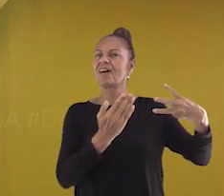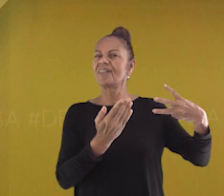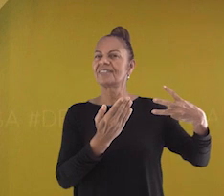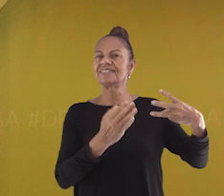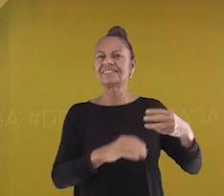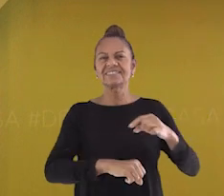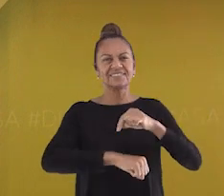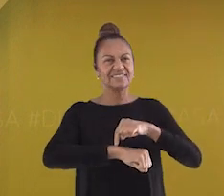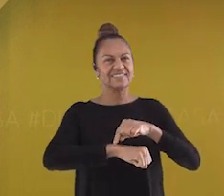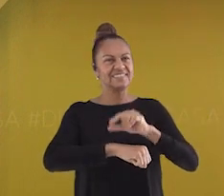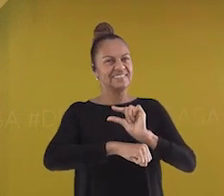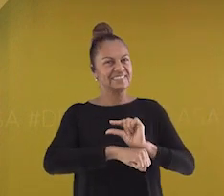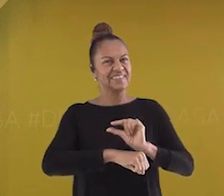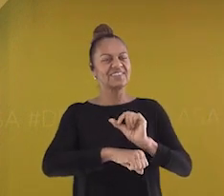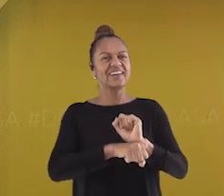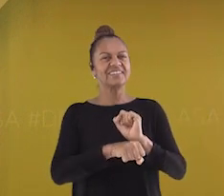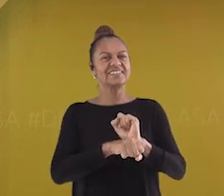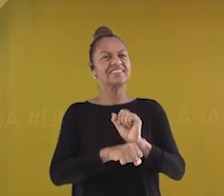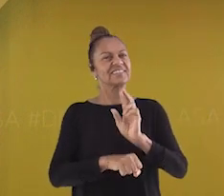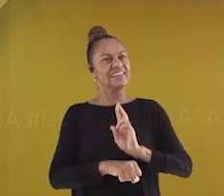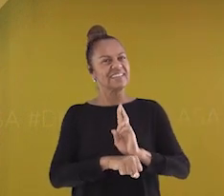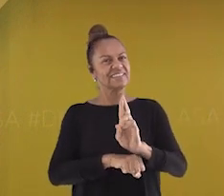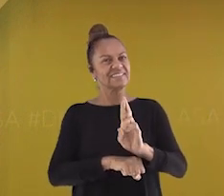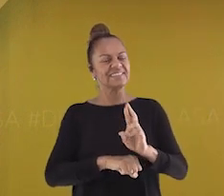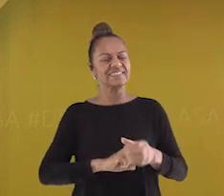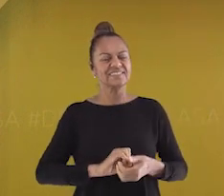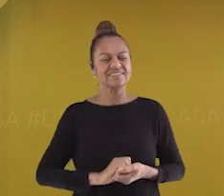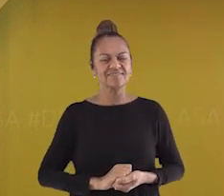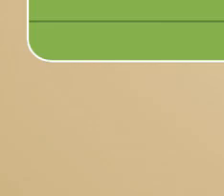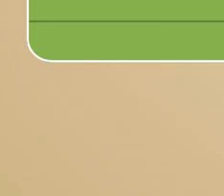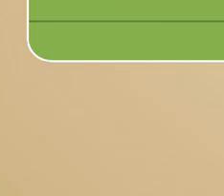você acha que está correta? Vou dar um tempo para vocês.